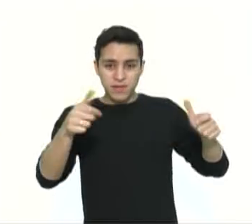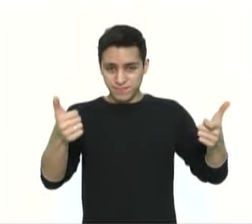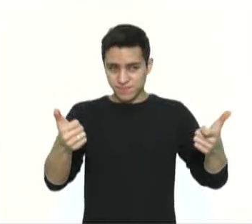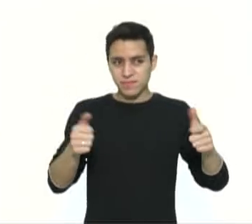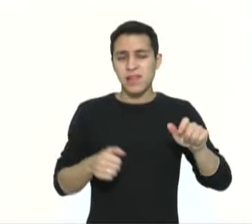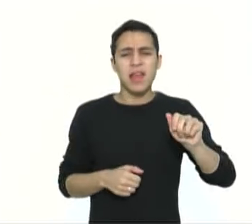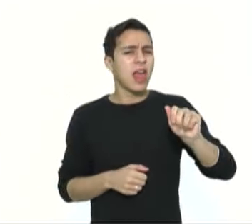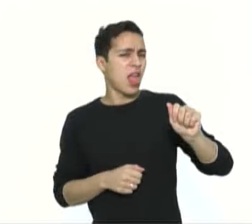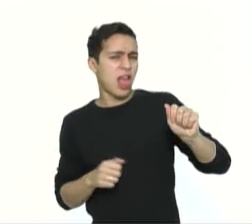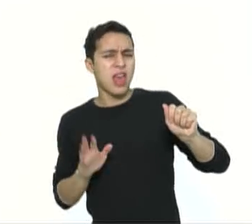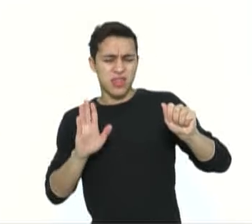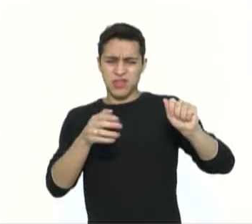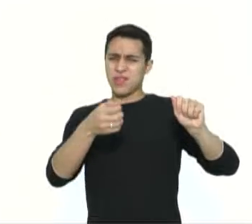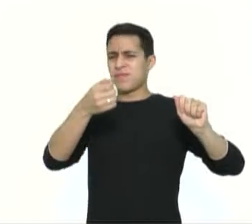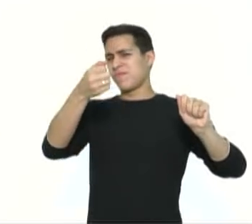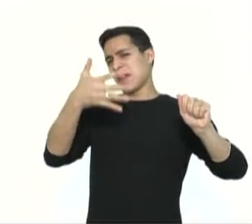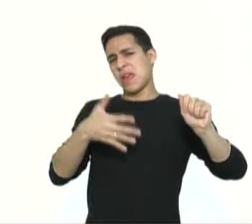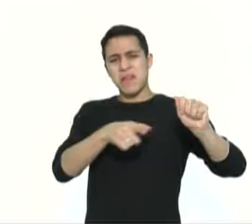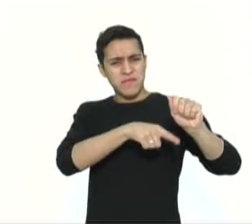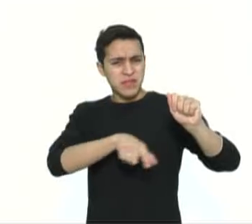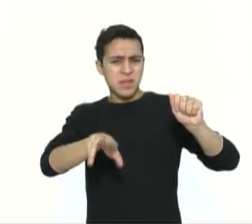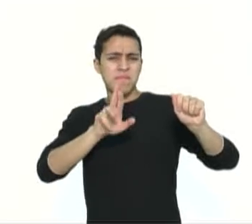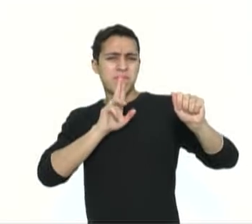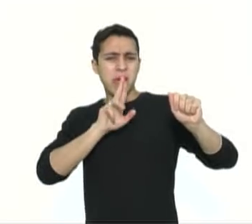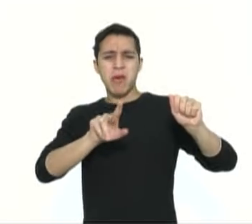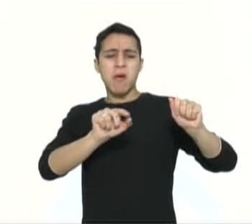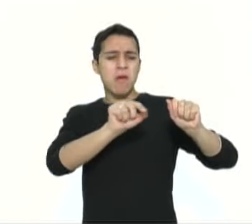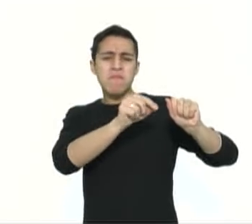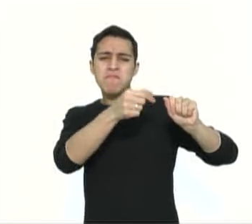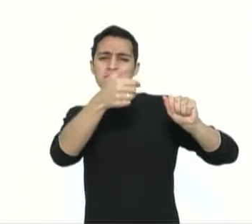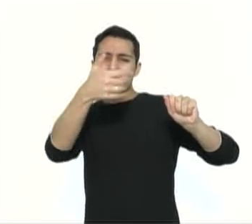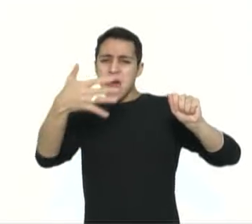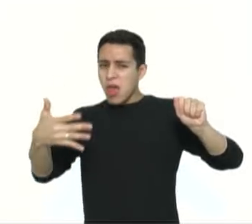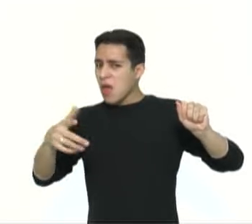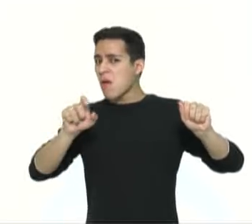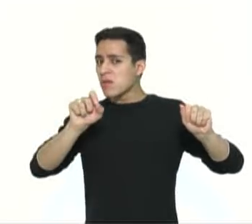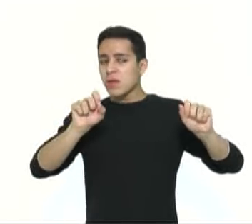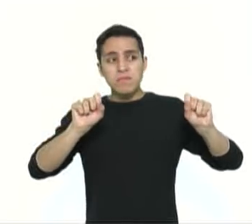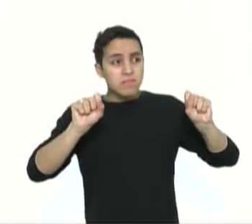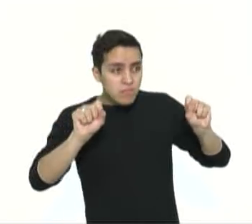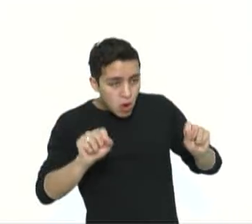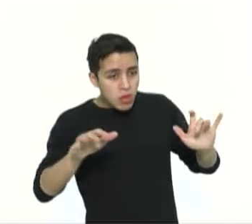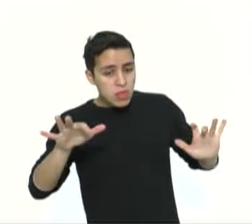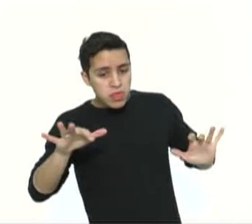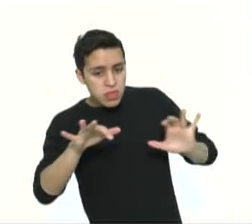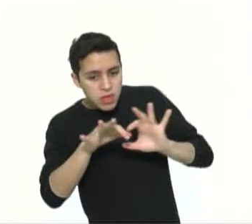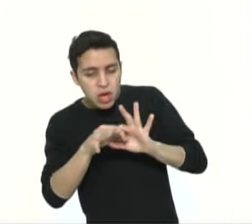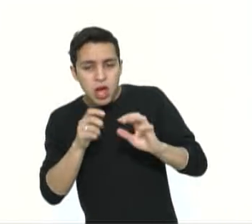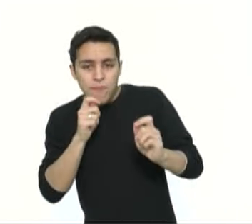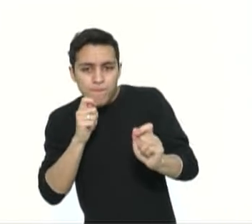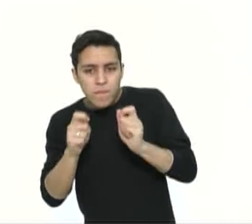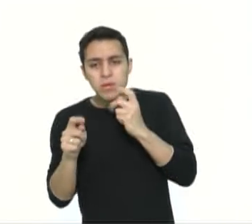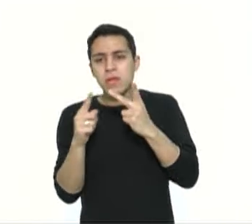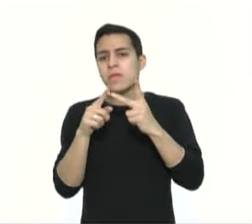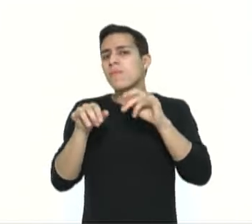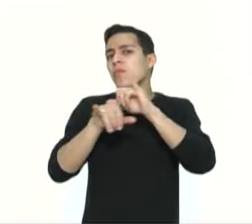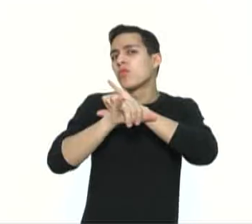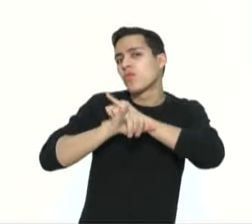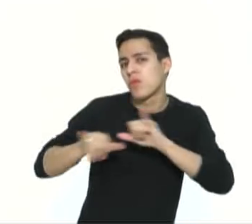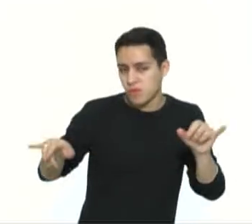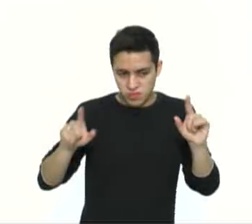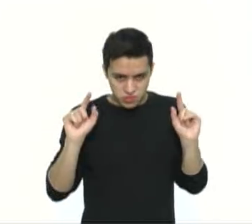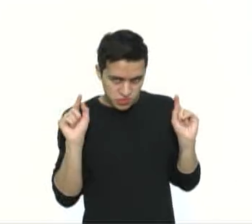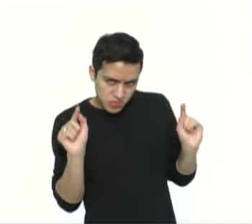um pouquinho, você respondeu, eu creio, pode sim acompanhar reportagens e notícias, a fim